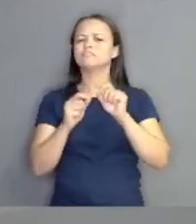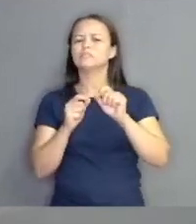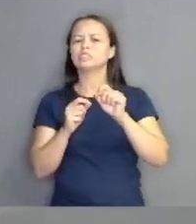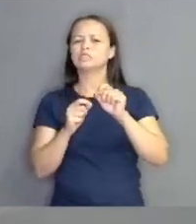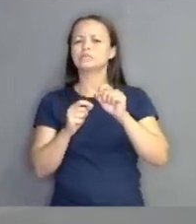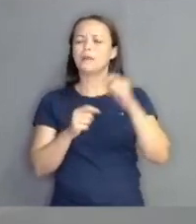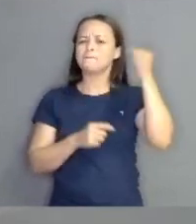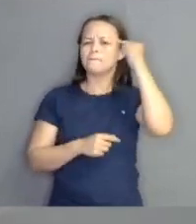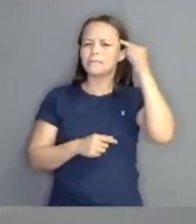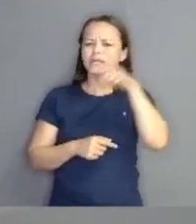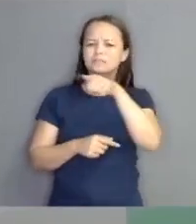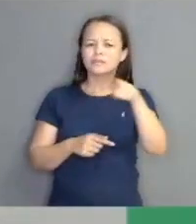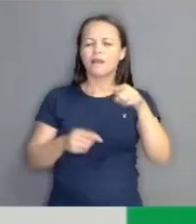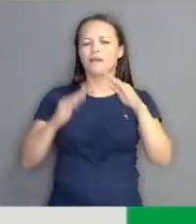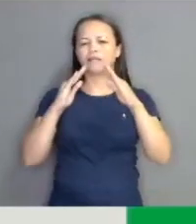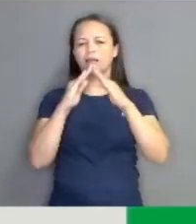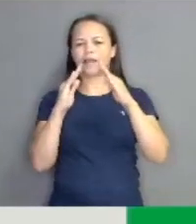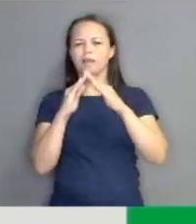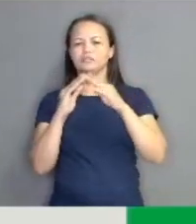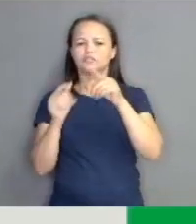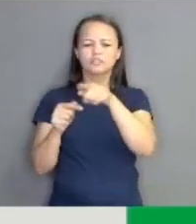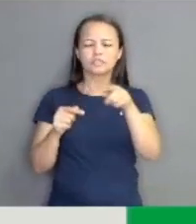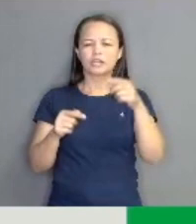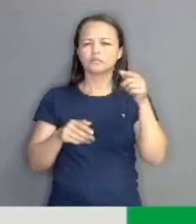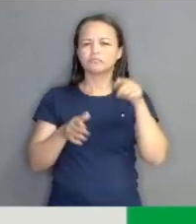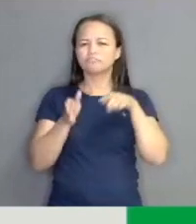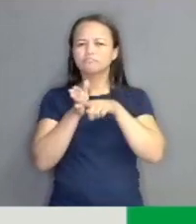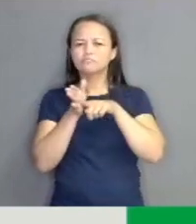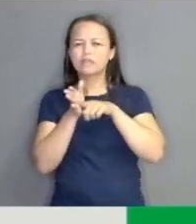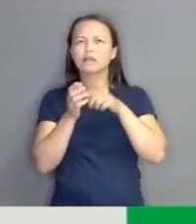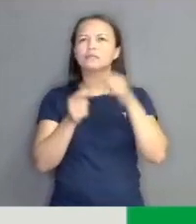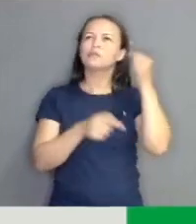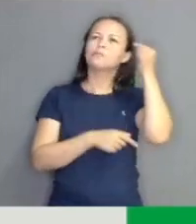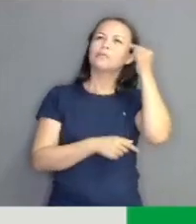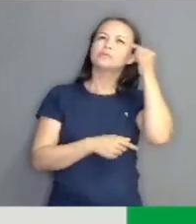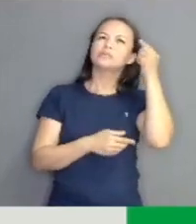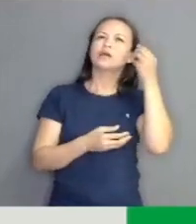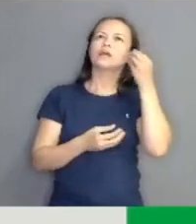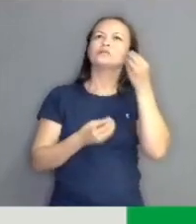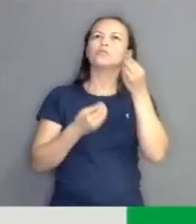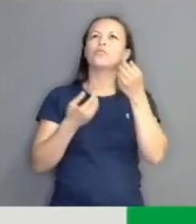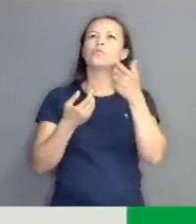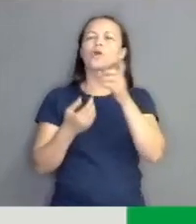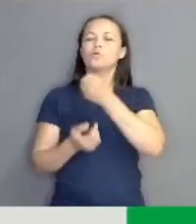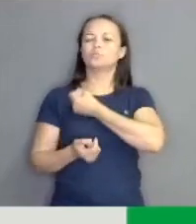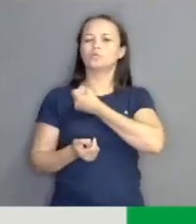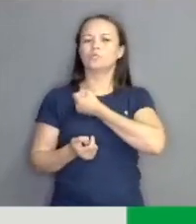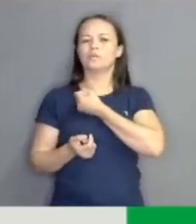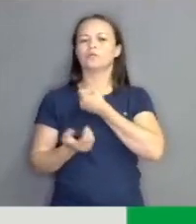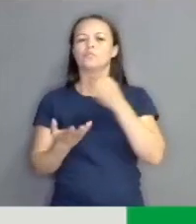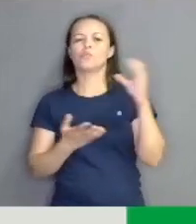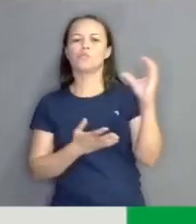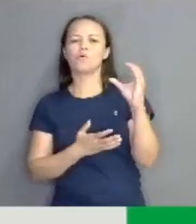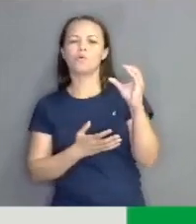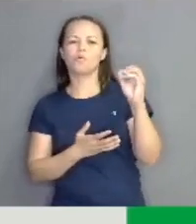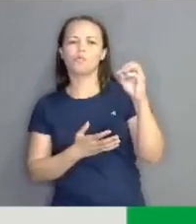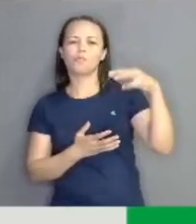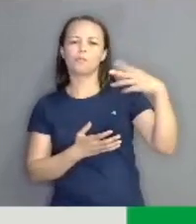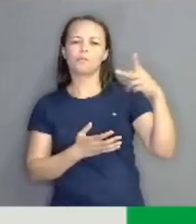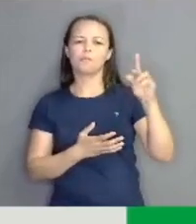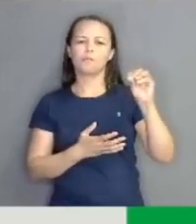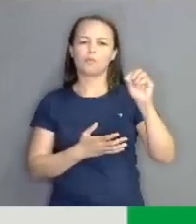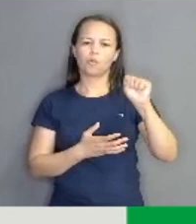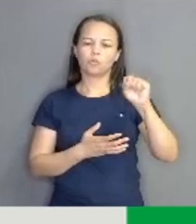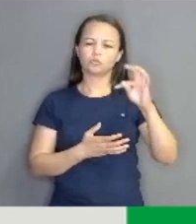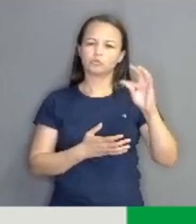vocês, tá certo? Todo mundo parando aí e analisando aí em casa que esse número ele vai ser composto de 5